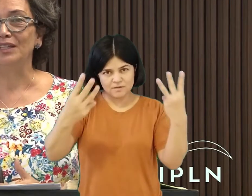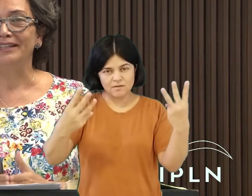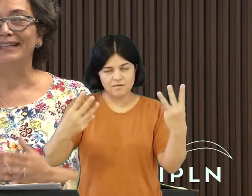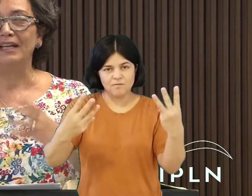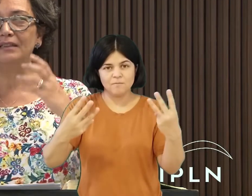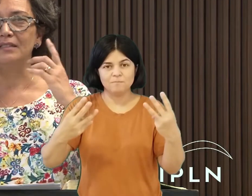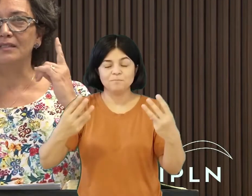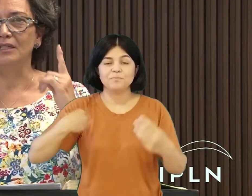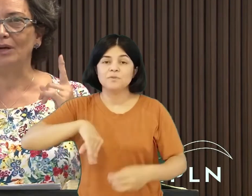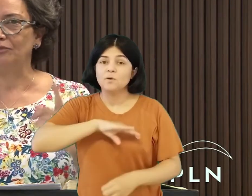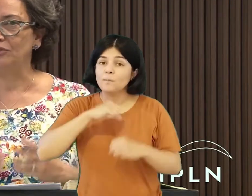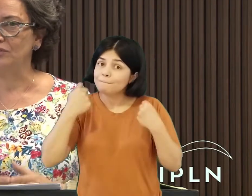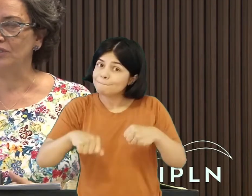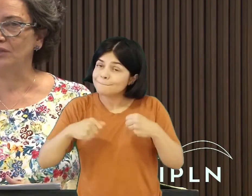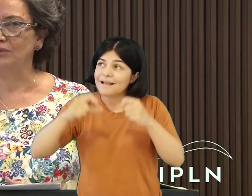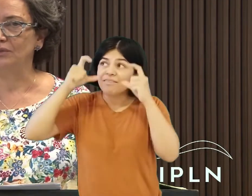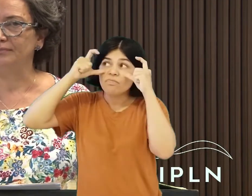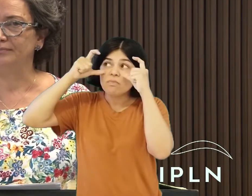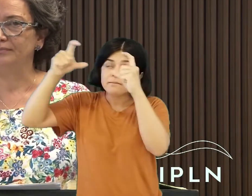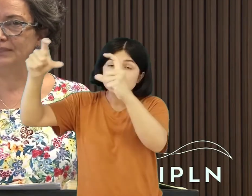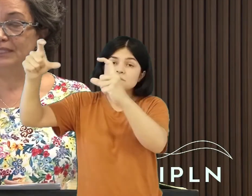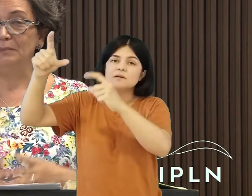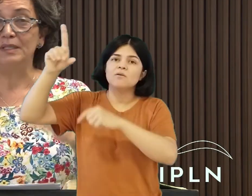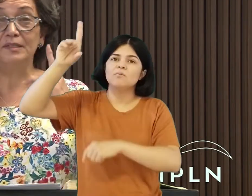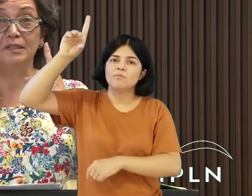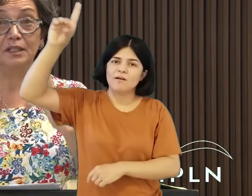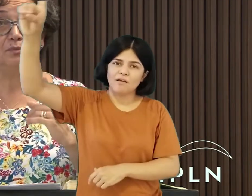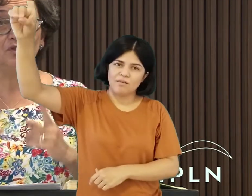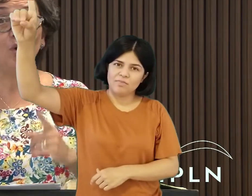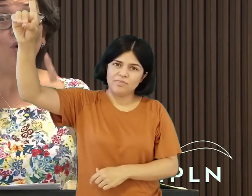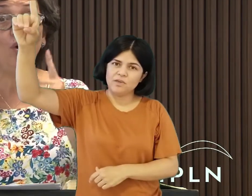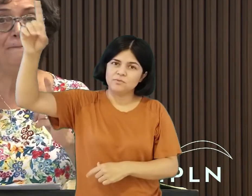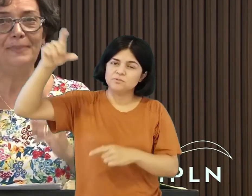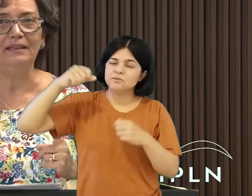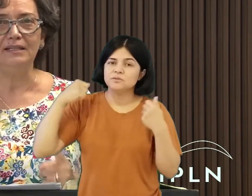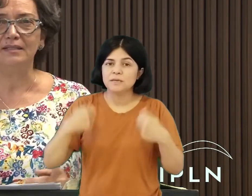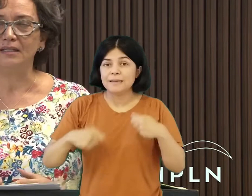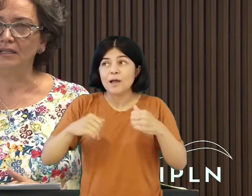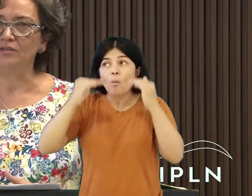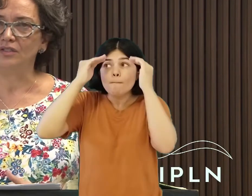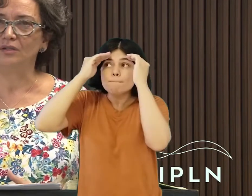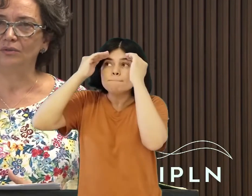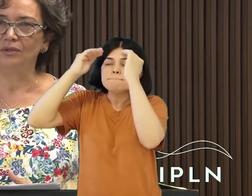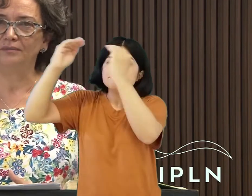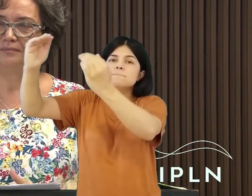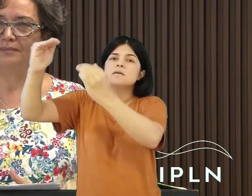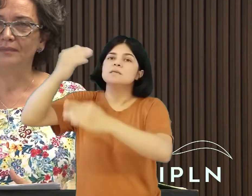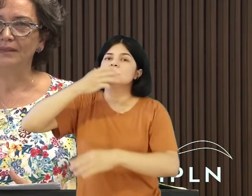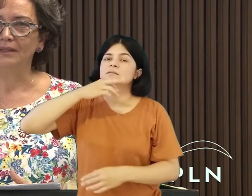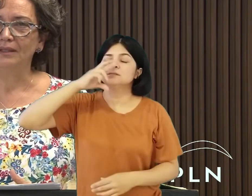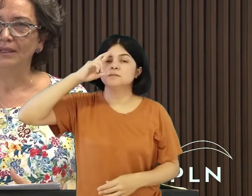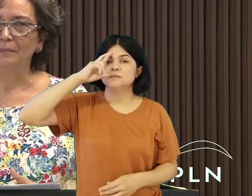Precisamos dar atenção à voz do Senhor. Precisamos obedecer ao Senhor.